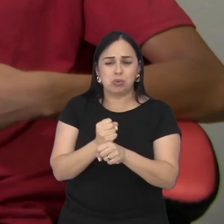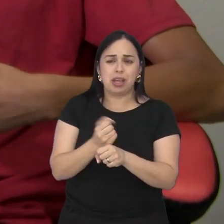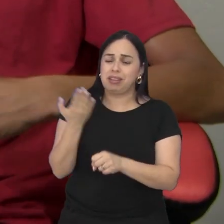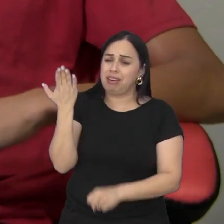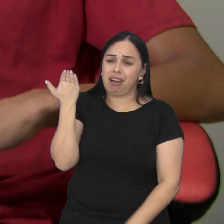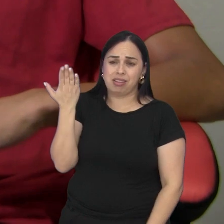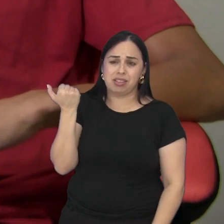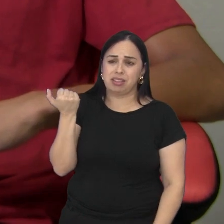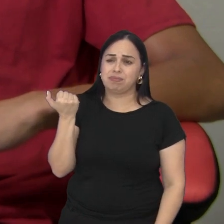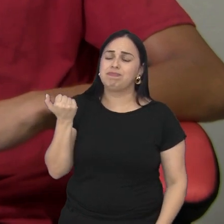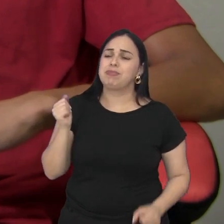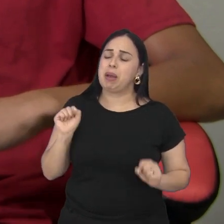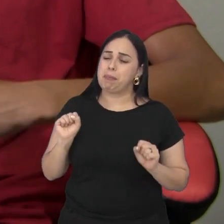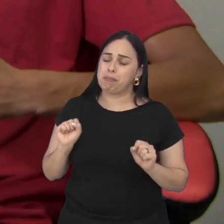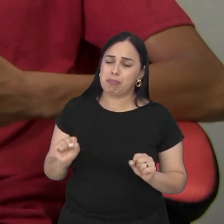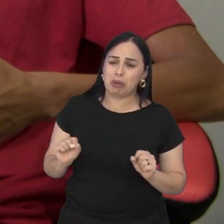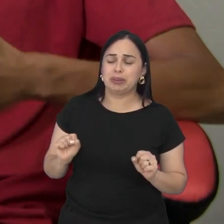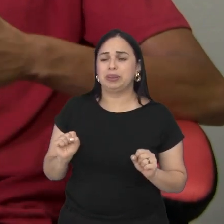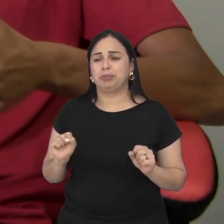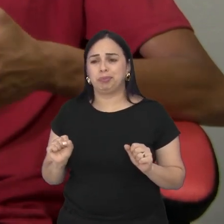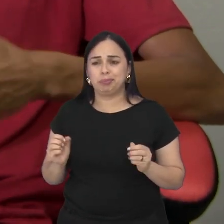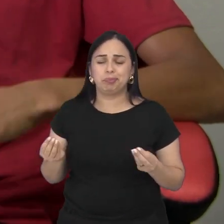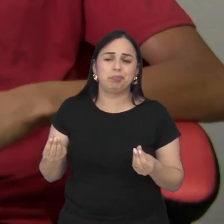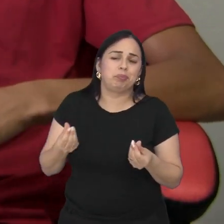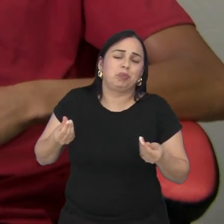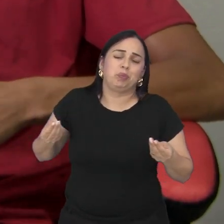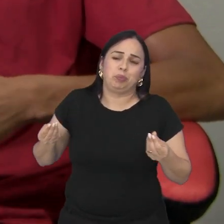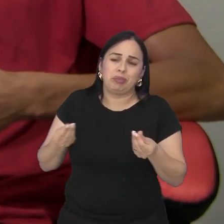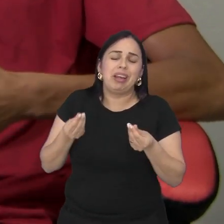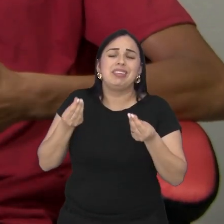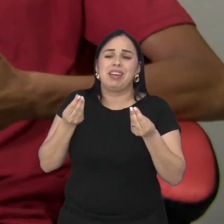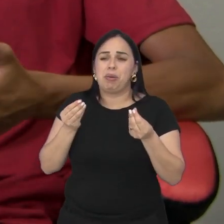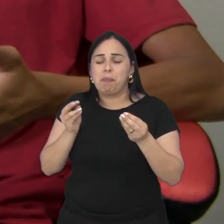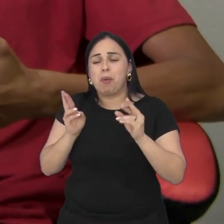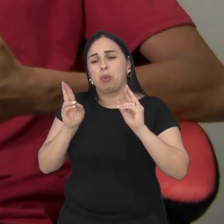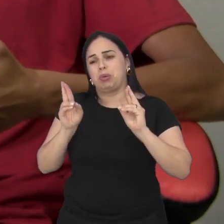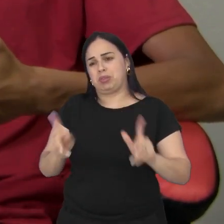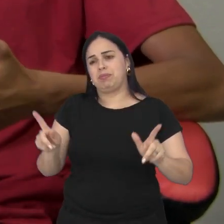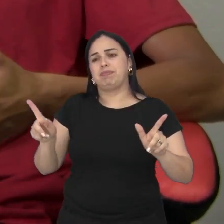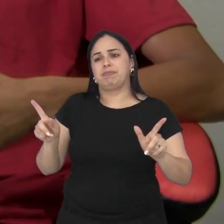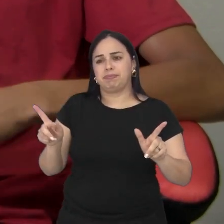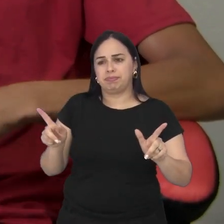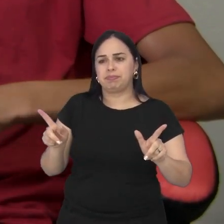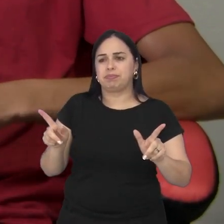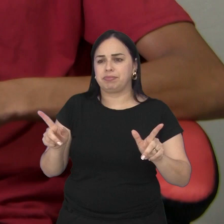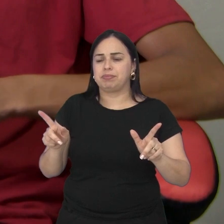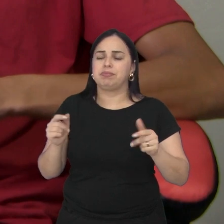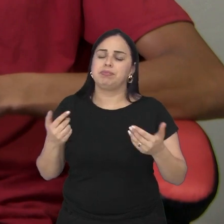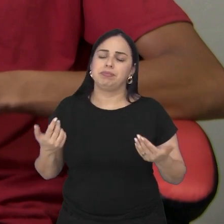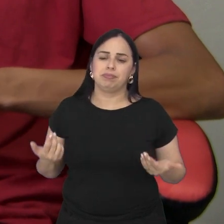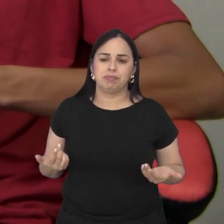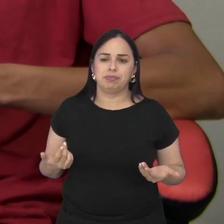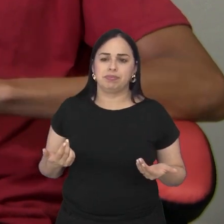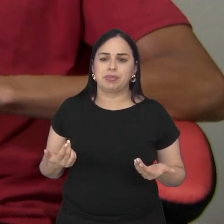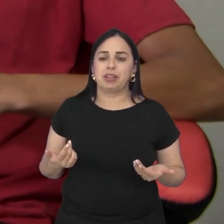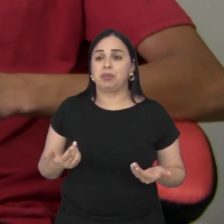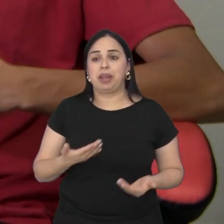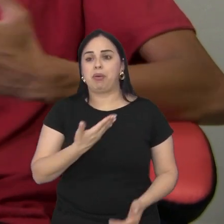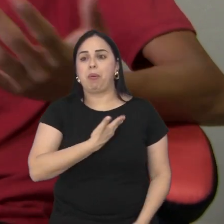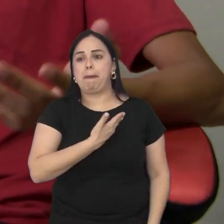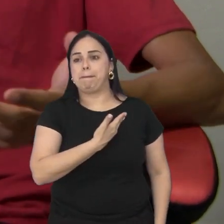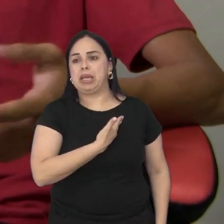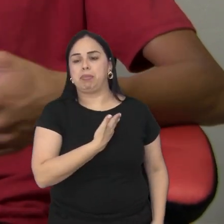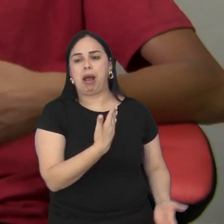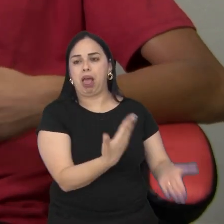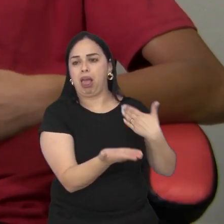que eu estou vendo hoje. Então às vezes pode ter a diferença, né, de matéria. Não tem